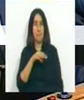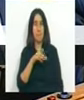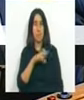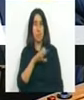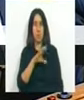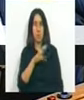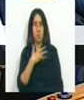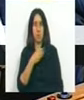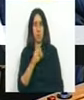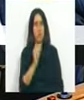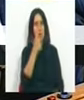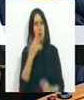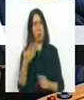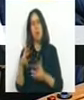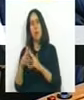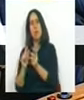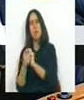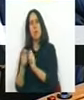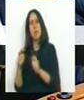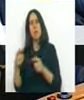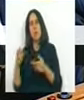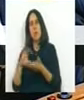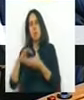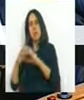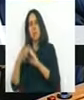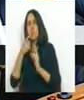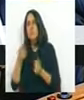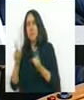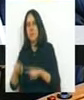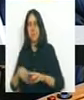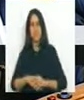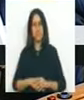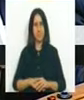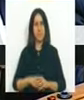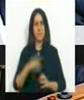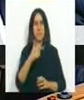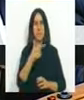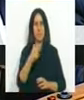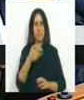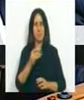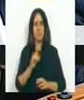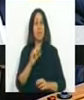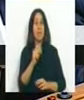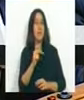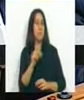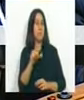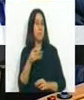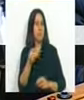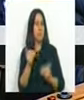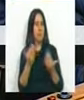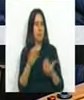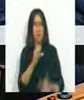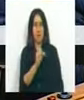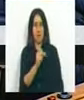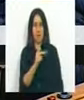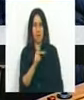com a reestruturação da Caixa Geral de Depósitos. Este caso das ofertas da TAP, da Galp, este caso das ofertas da